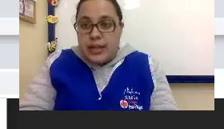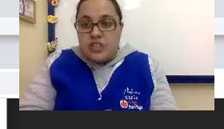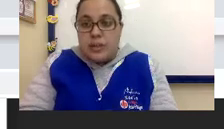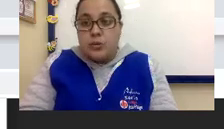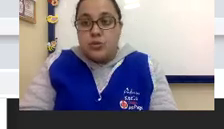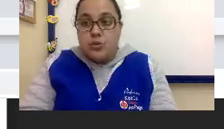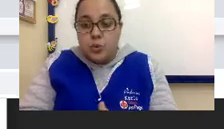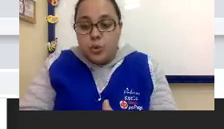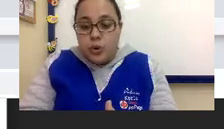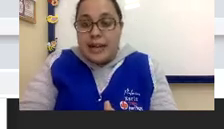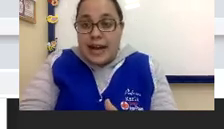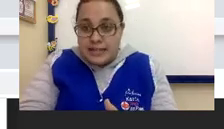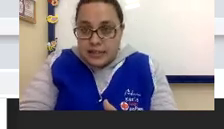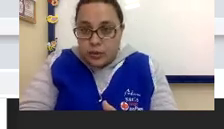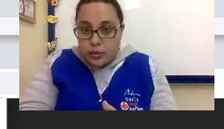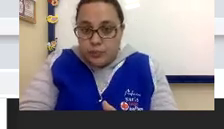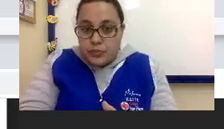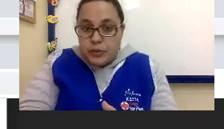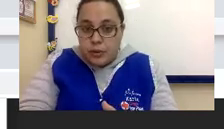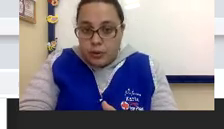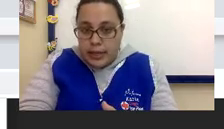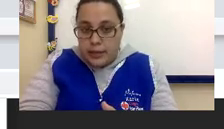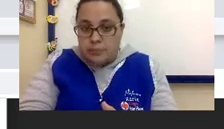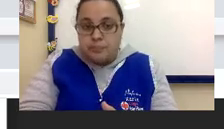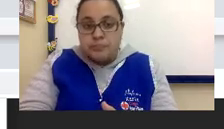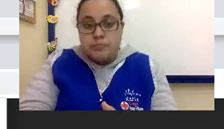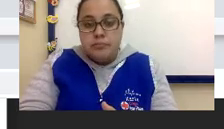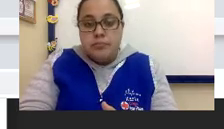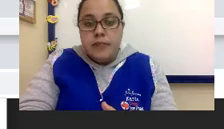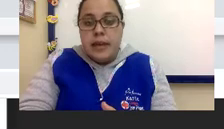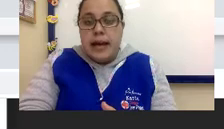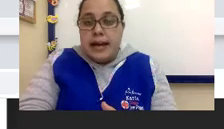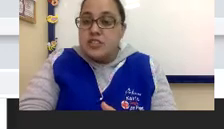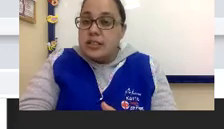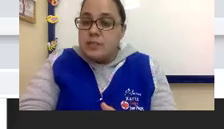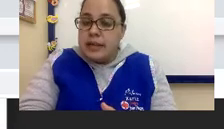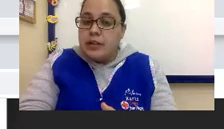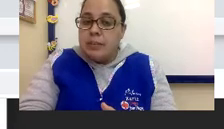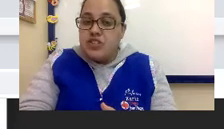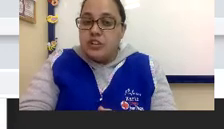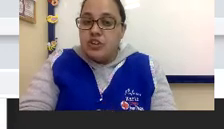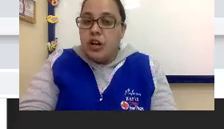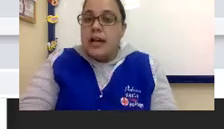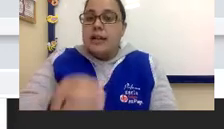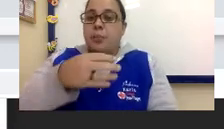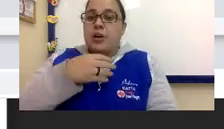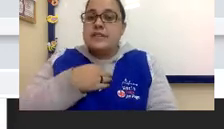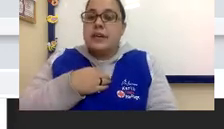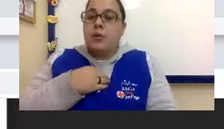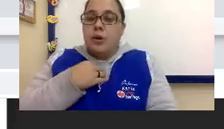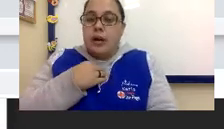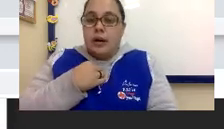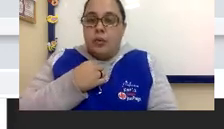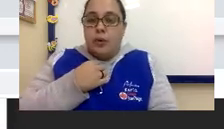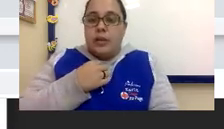estômago e ele é chamado o suco gástrico, ok? Aí ele está explicando lá pra gente, ó. Depois